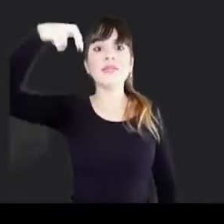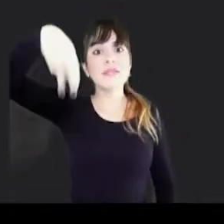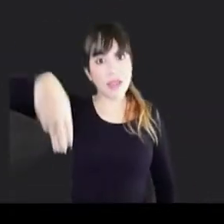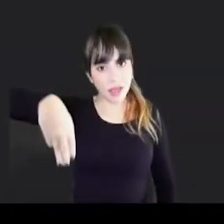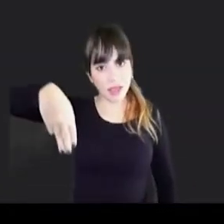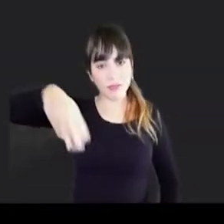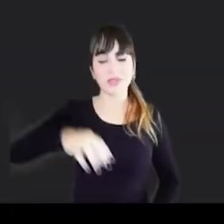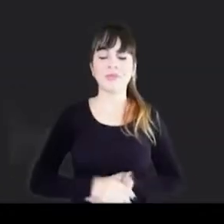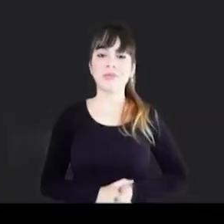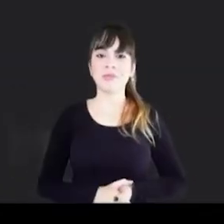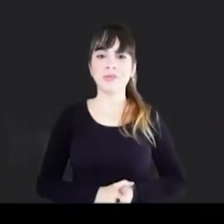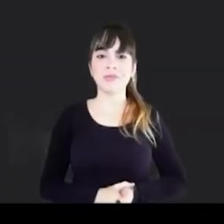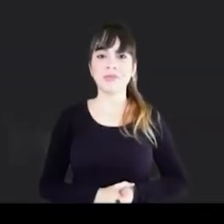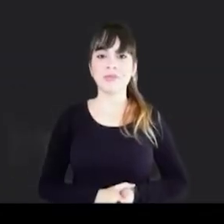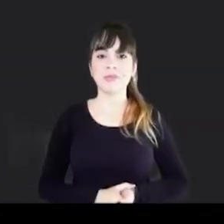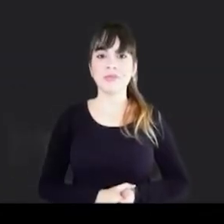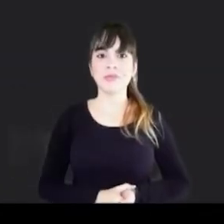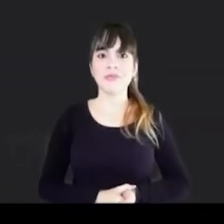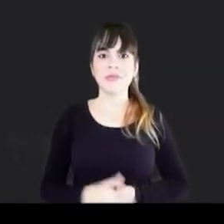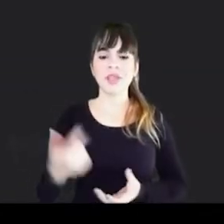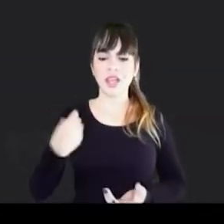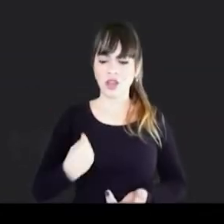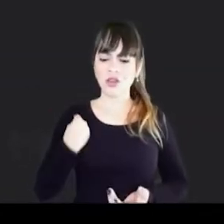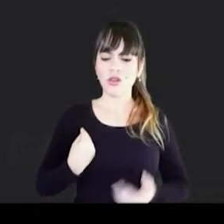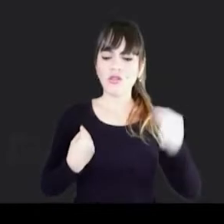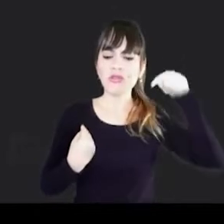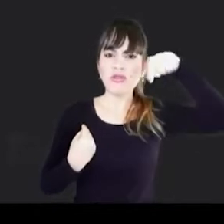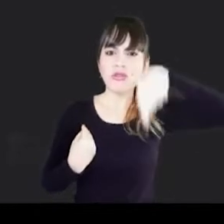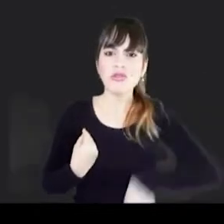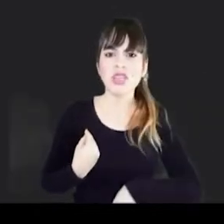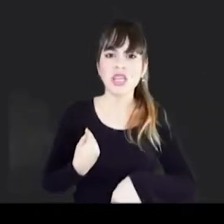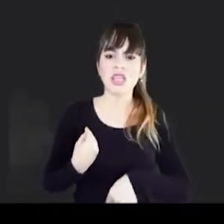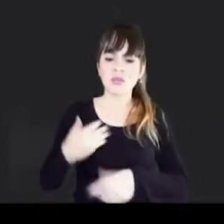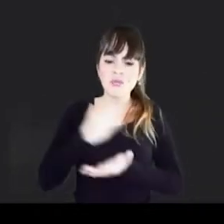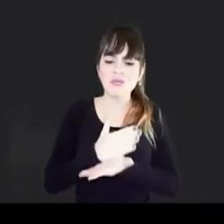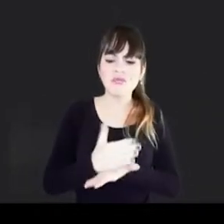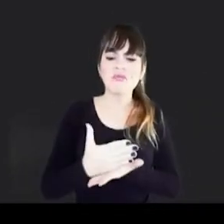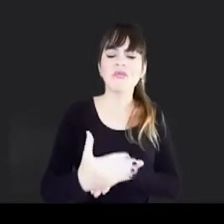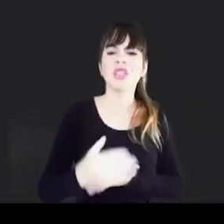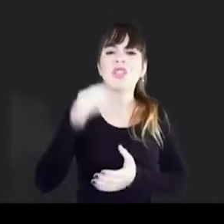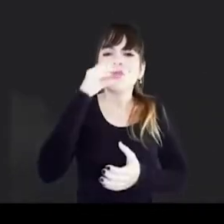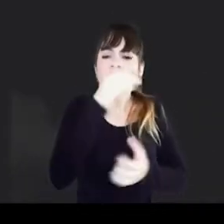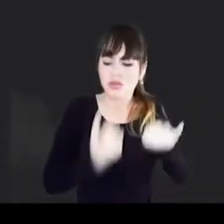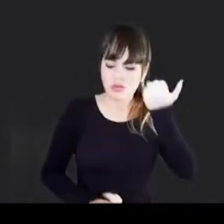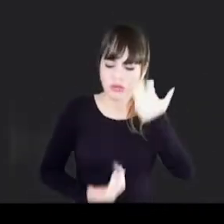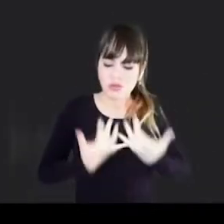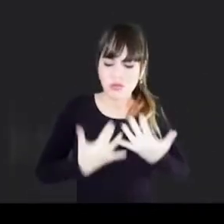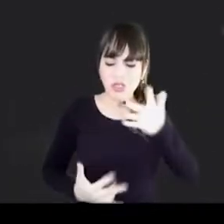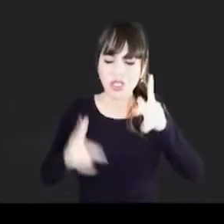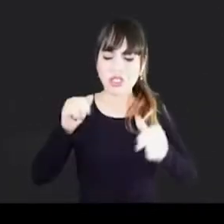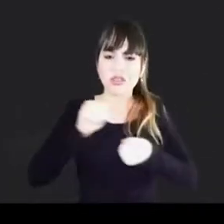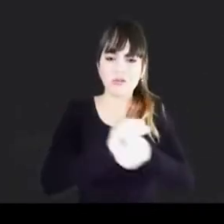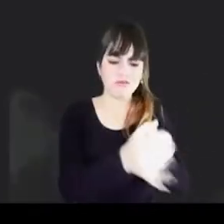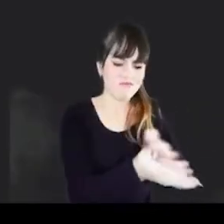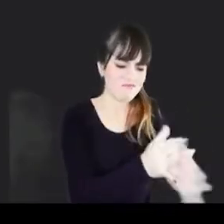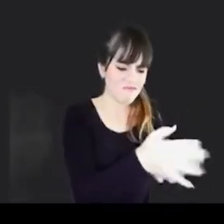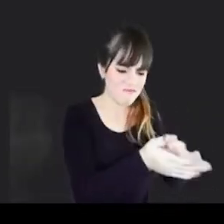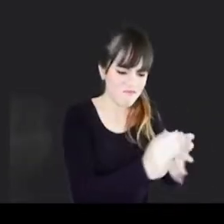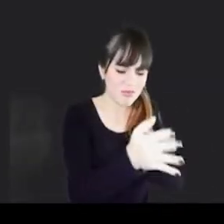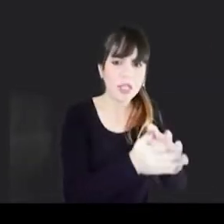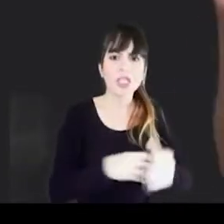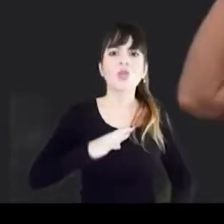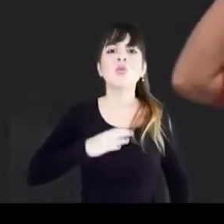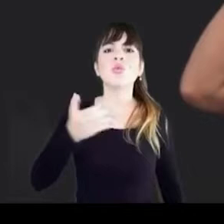Rodrigo SM. Eu, Rodrigo SM, estou esquentando o corpo para indiciar, esfregando as mãos para